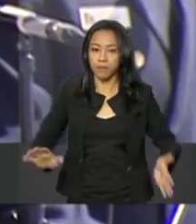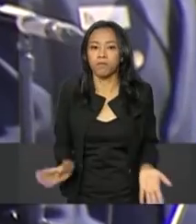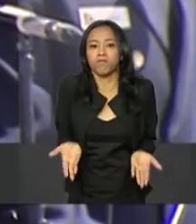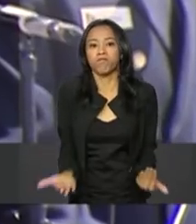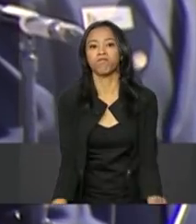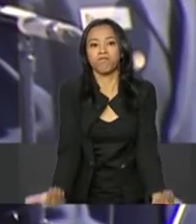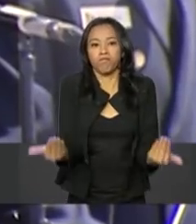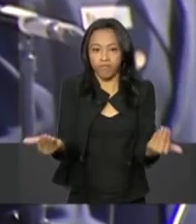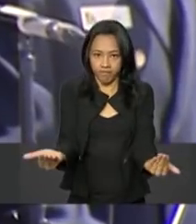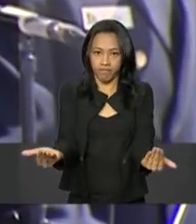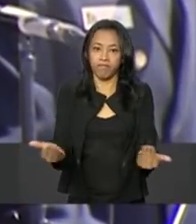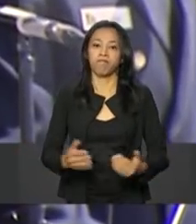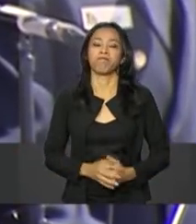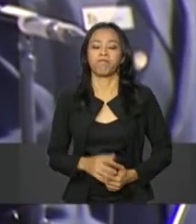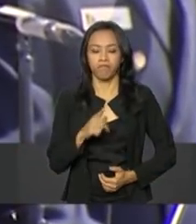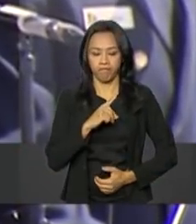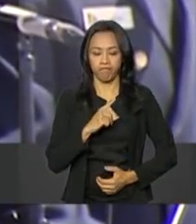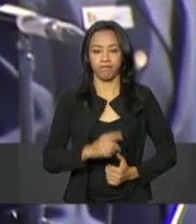bandeira.